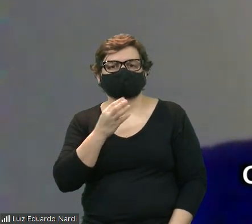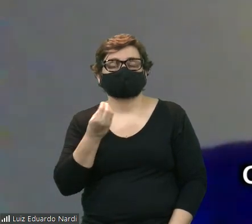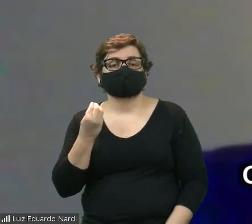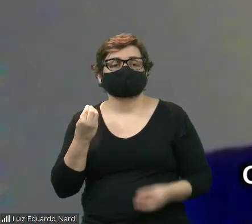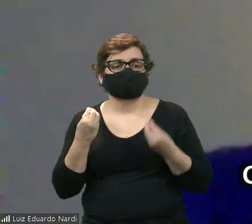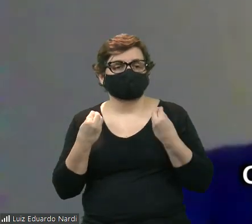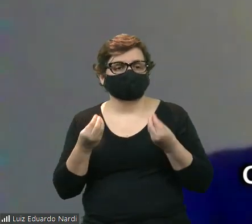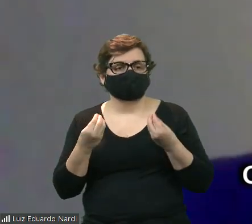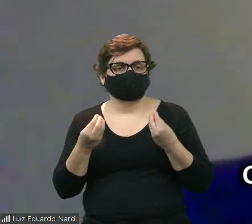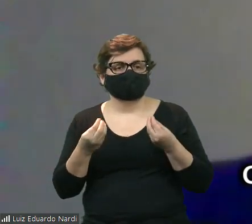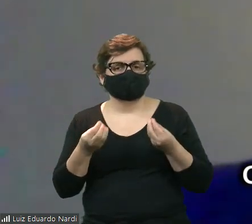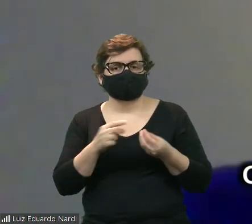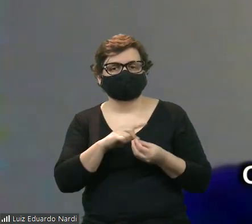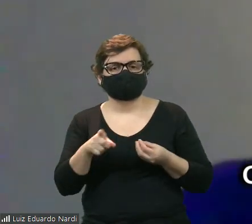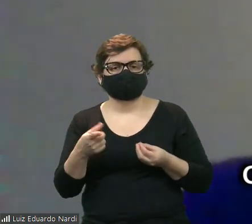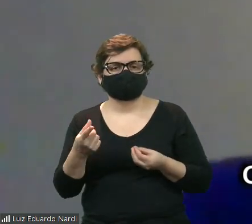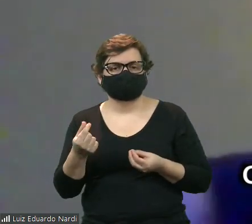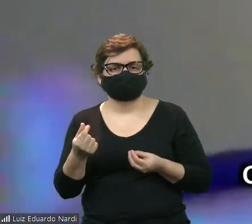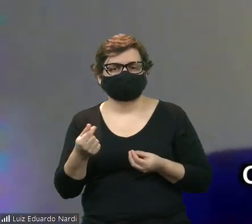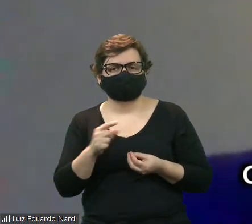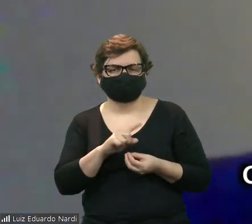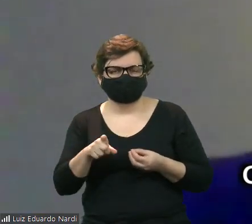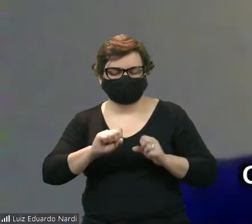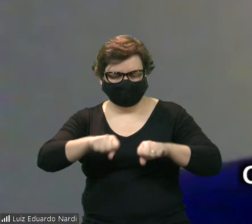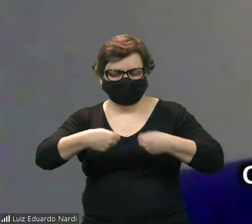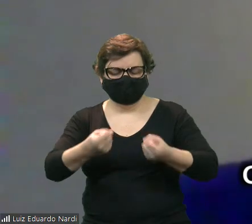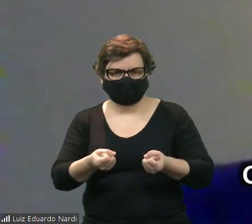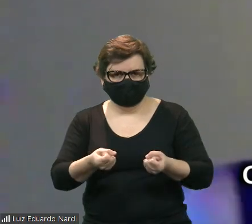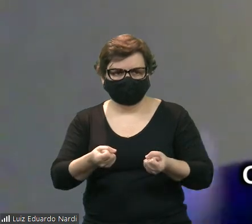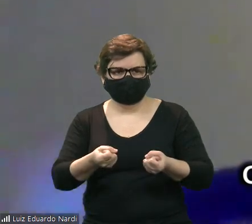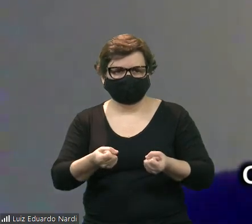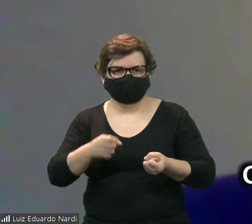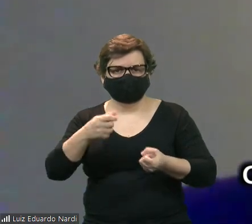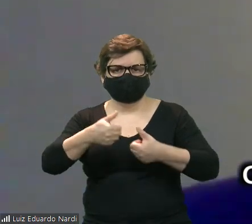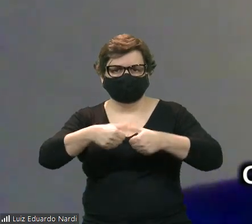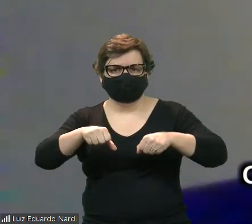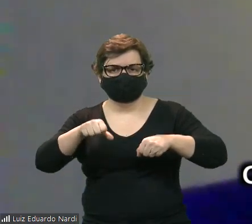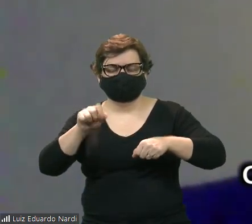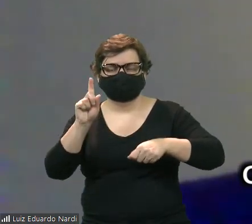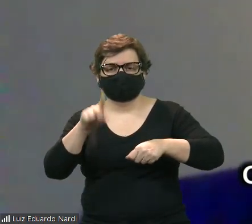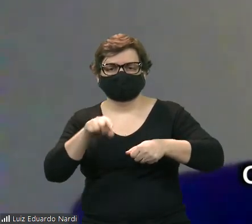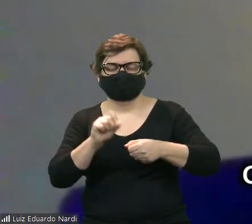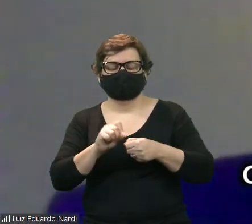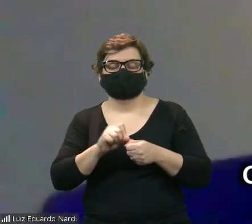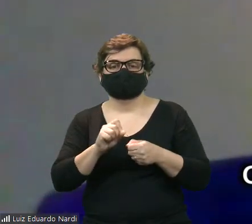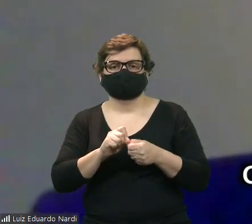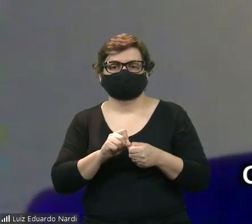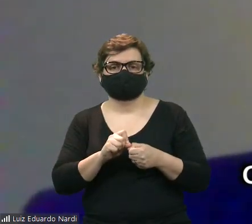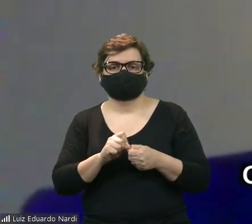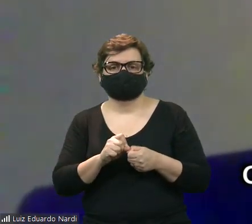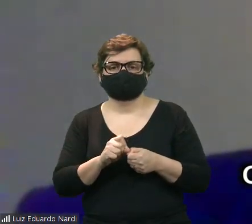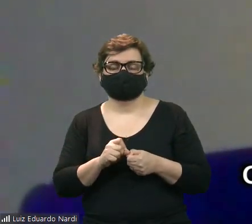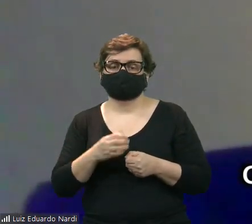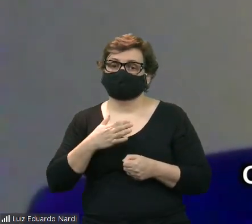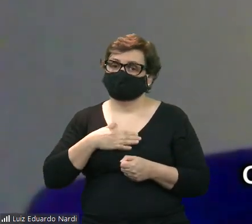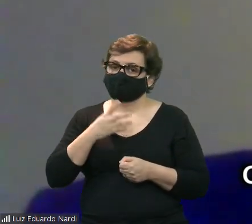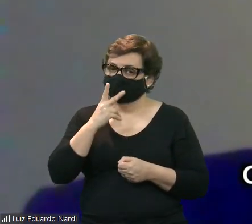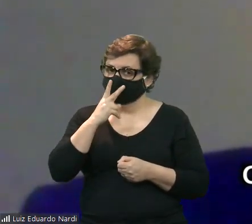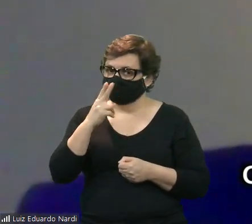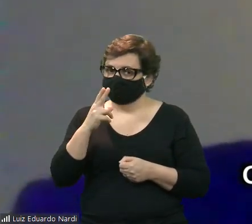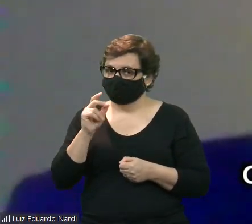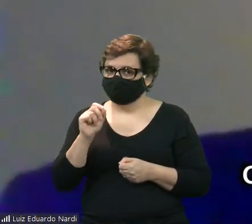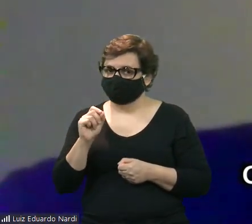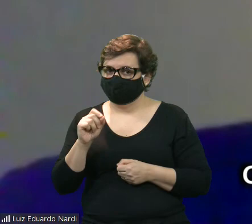como esses recursos, essas doações, estão sendo feitas. A mim me parece